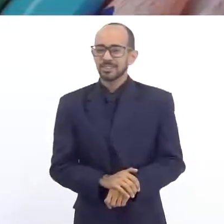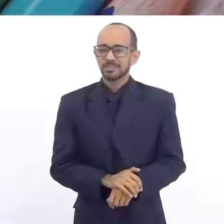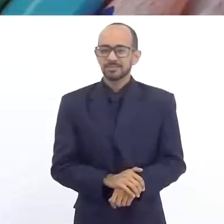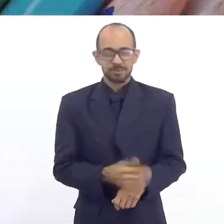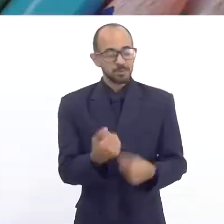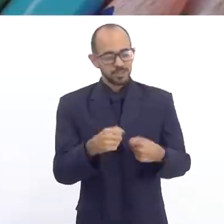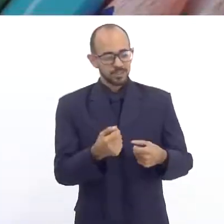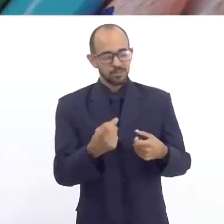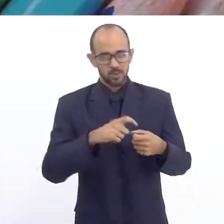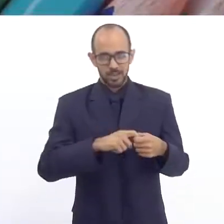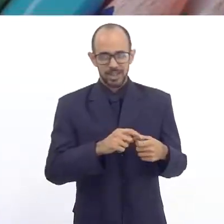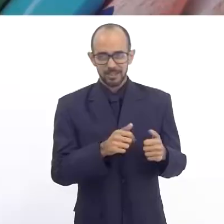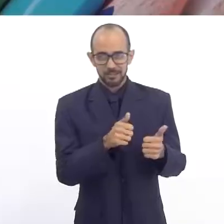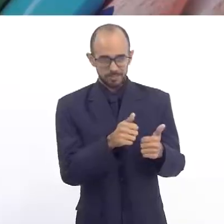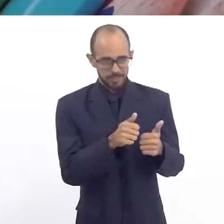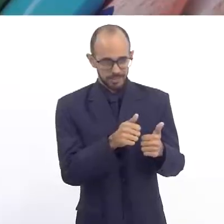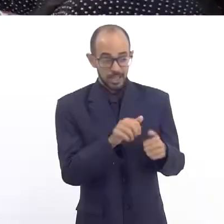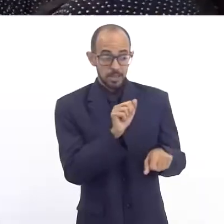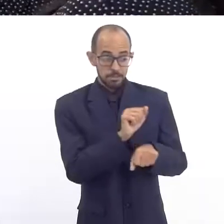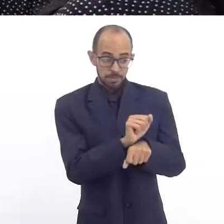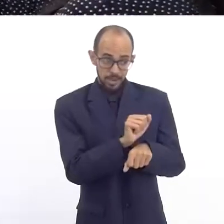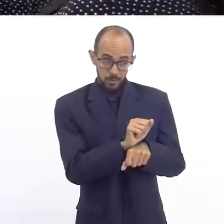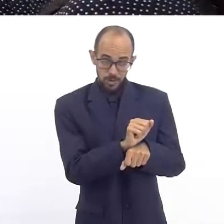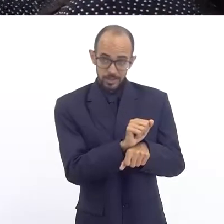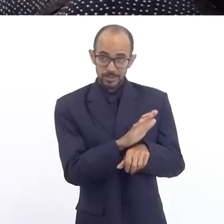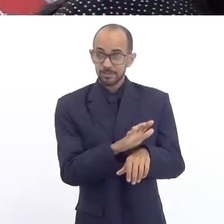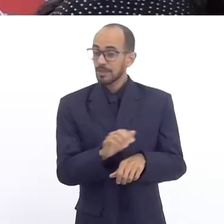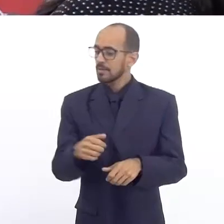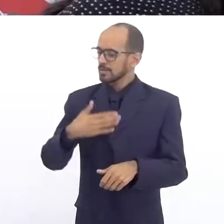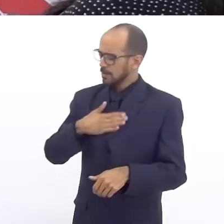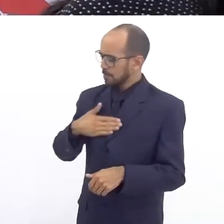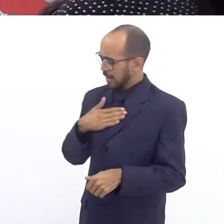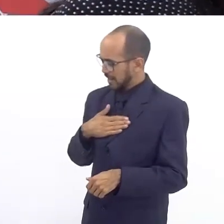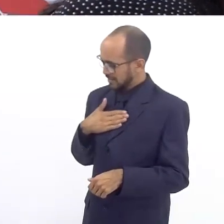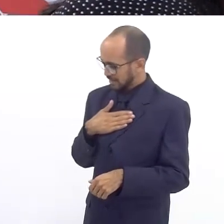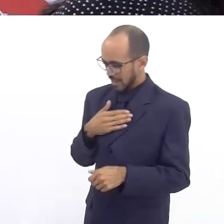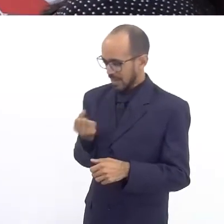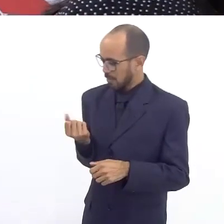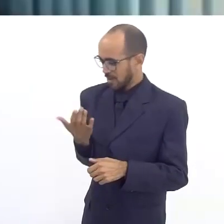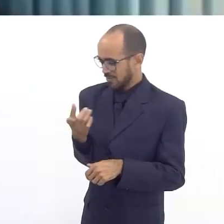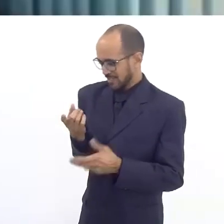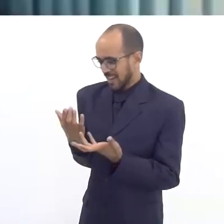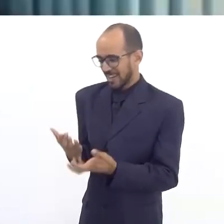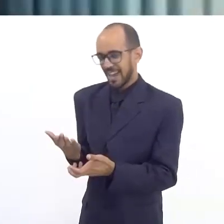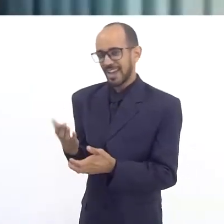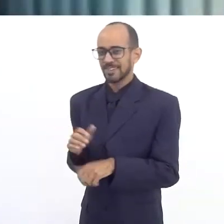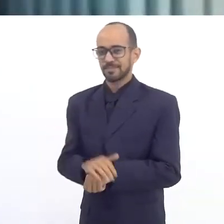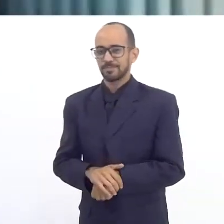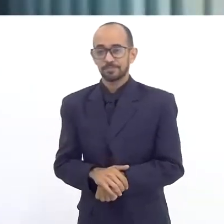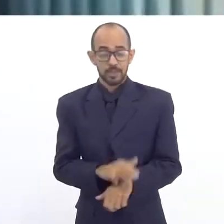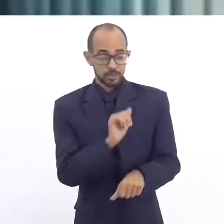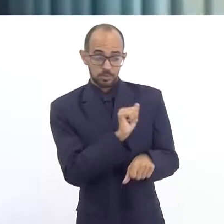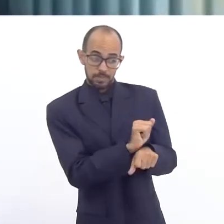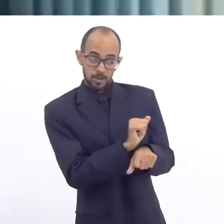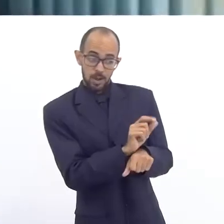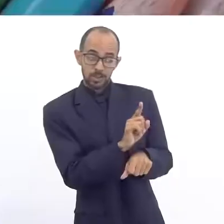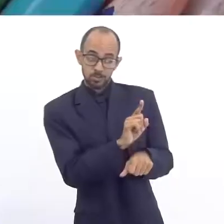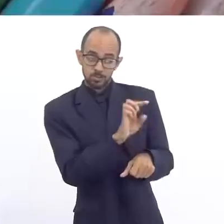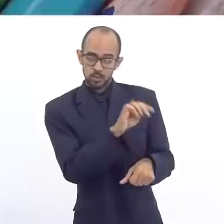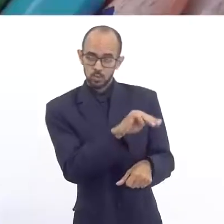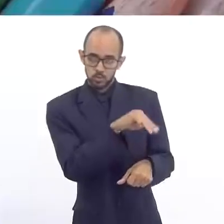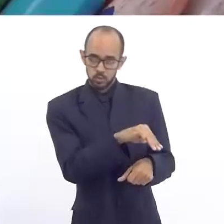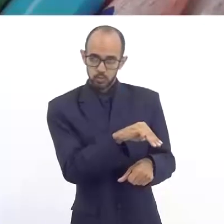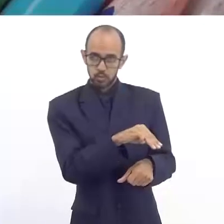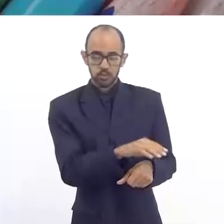sobre os seus livros. Quando quiser, né? Que vai ser um prazer enorme, quando quiserem. Opa!